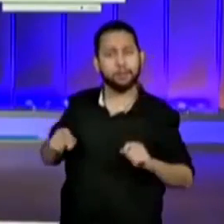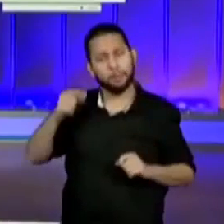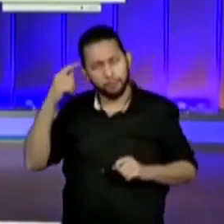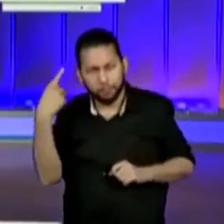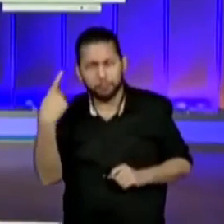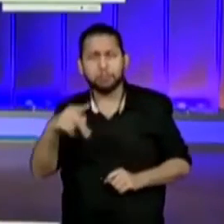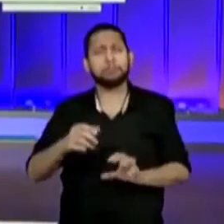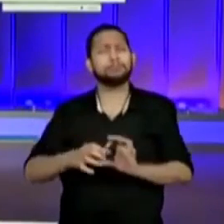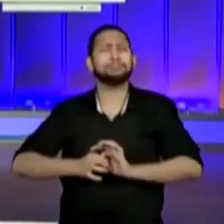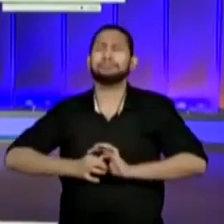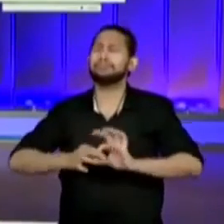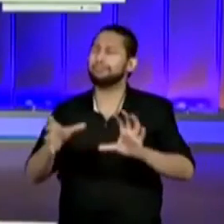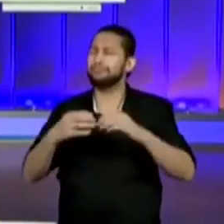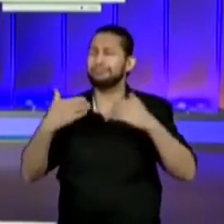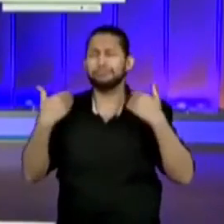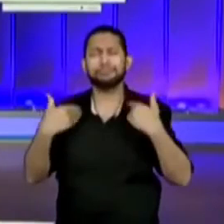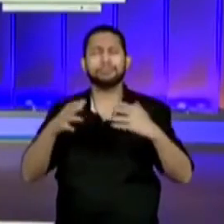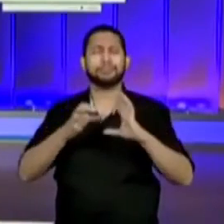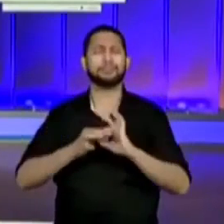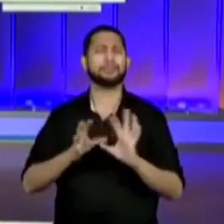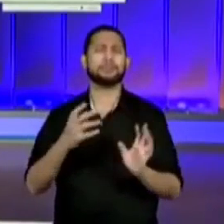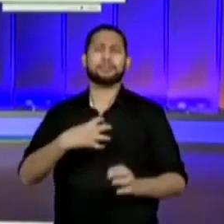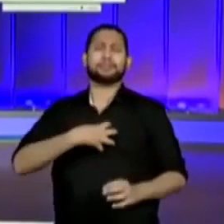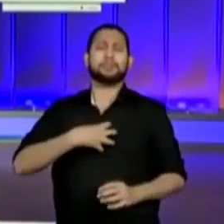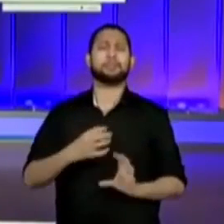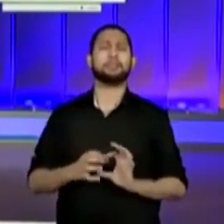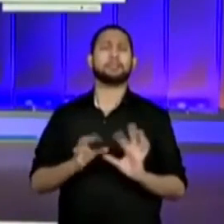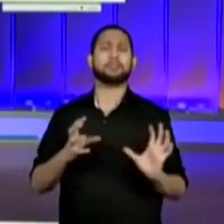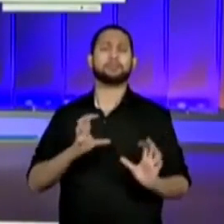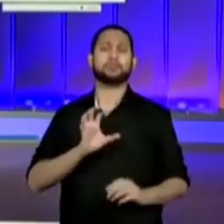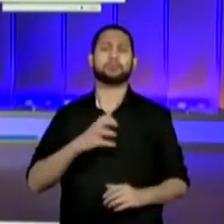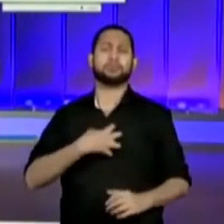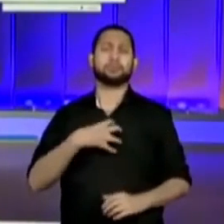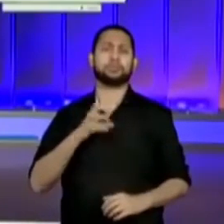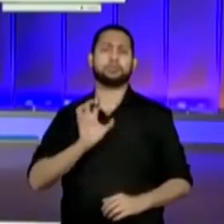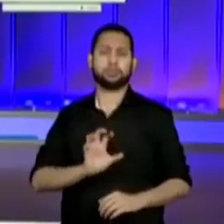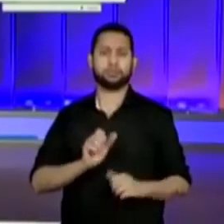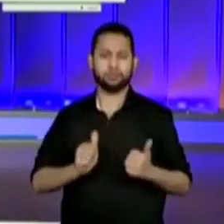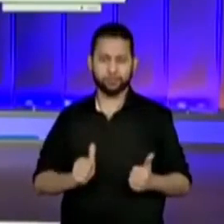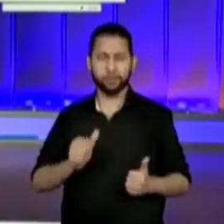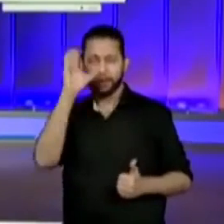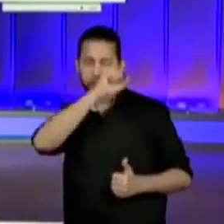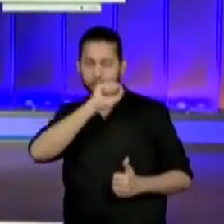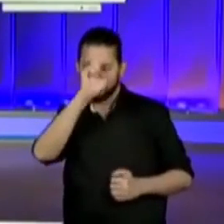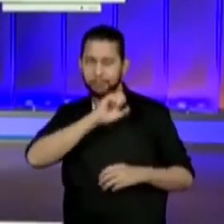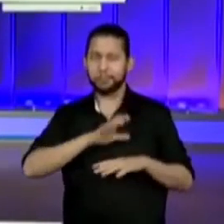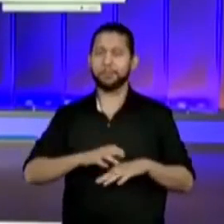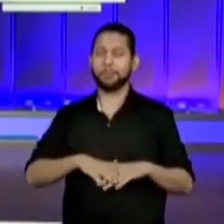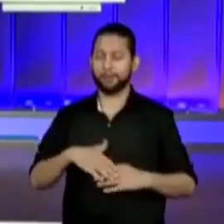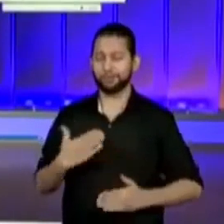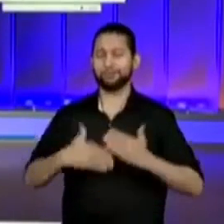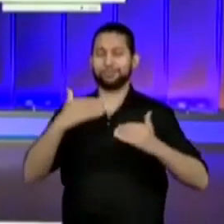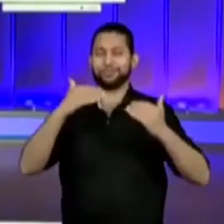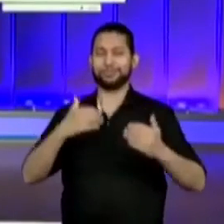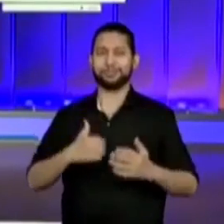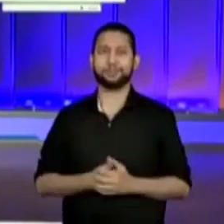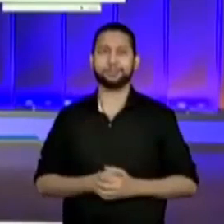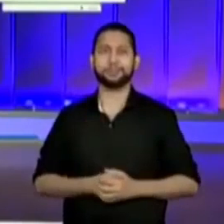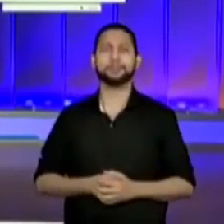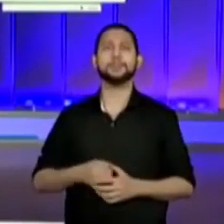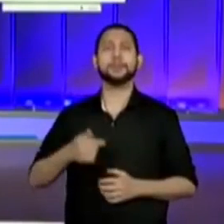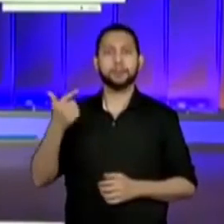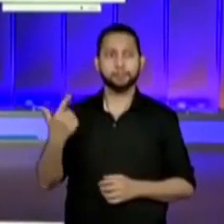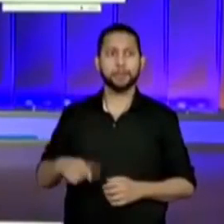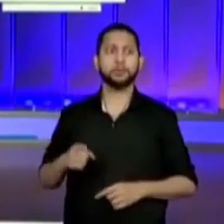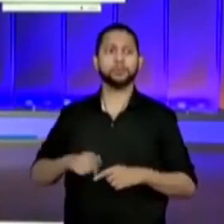solucionando resolvendo e aprendendo mais sobre a matemática Vamos lá temos mais uma tela temos